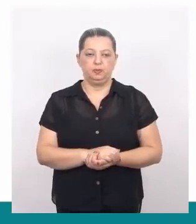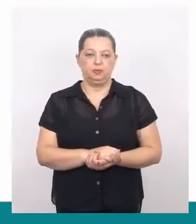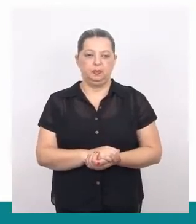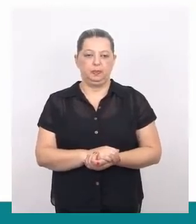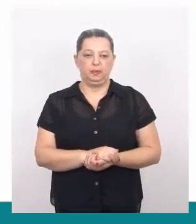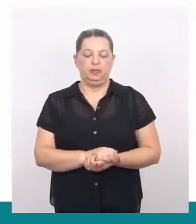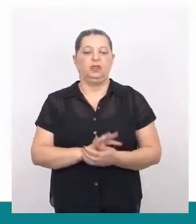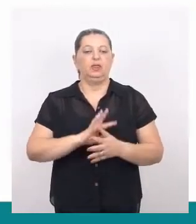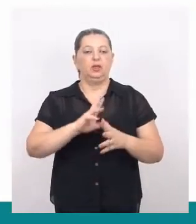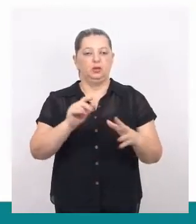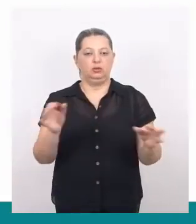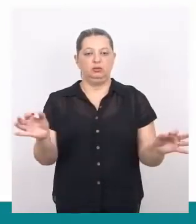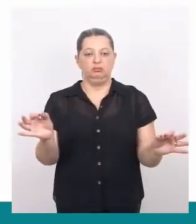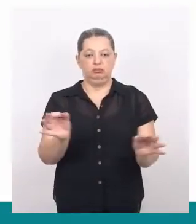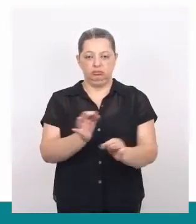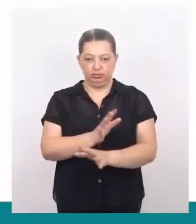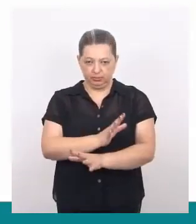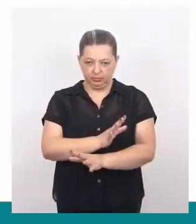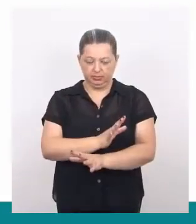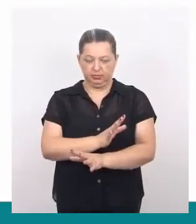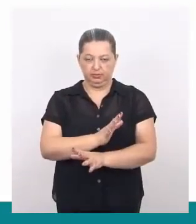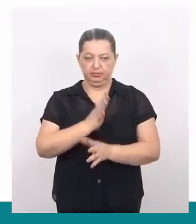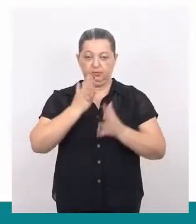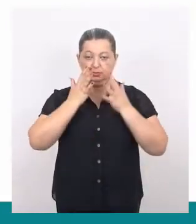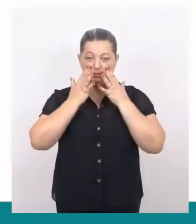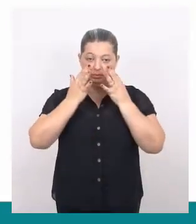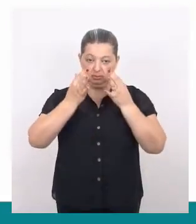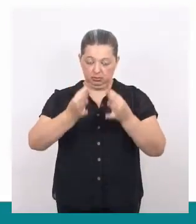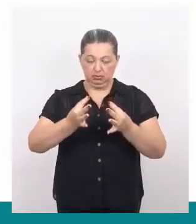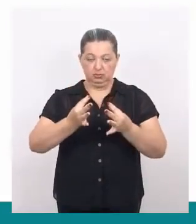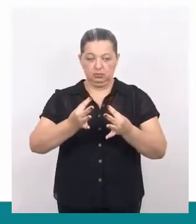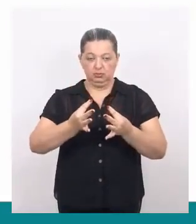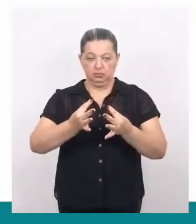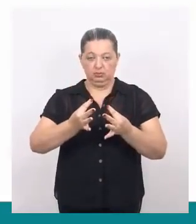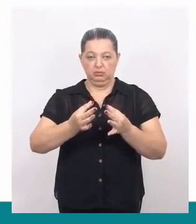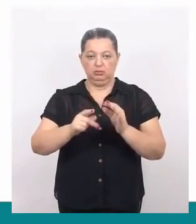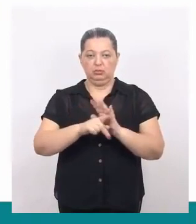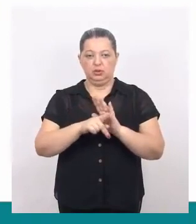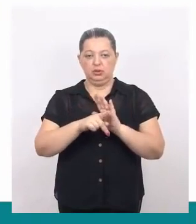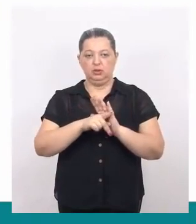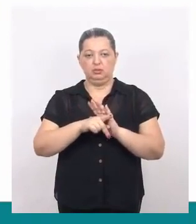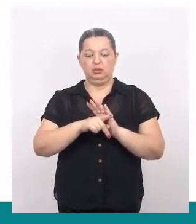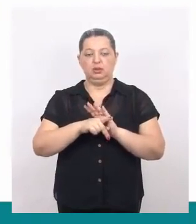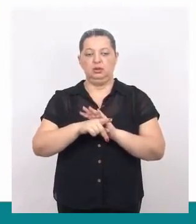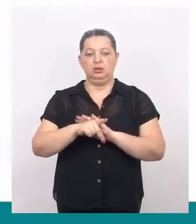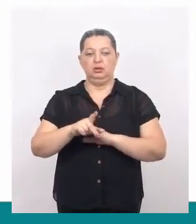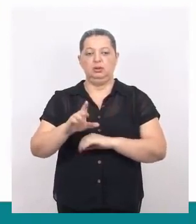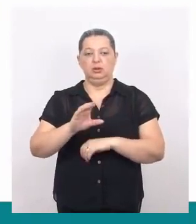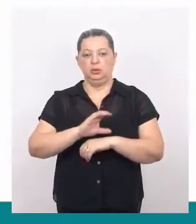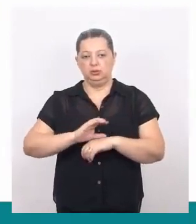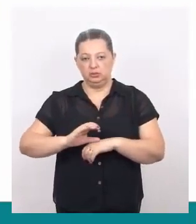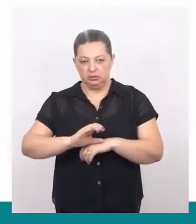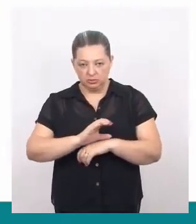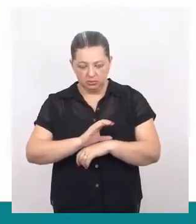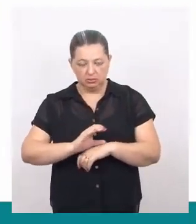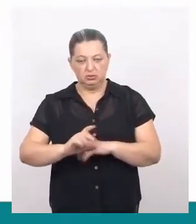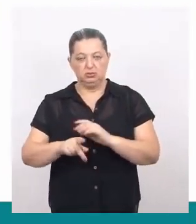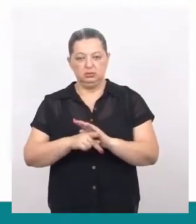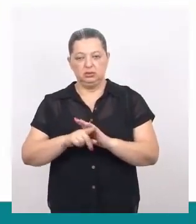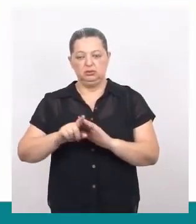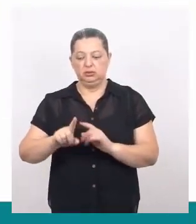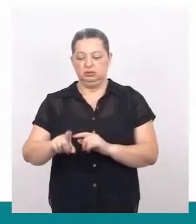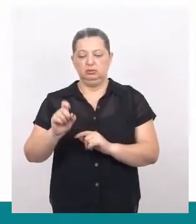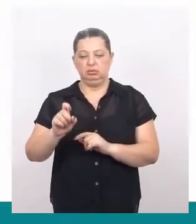Feito todo esse procedimento, prestando muita atenção ali na constituição, ampliação e carga suplementar, vocês vão clicar